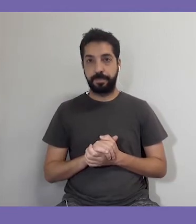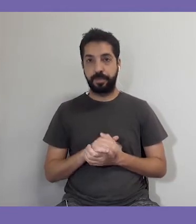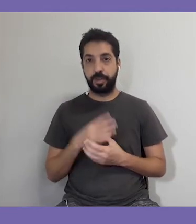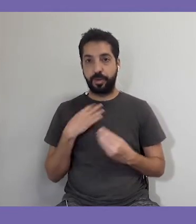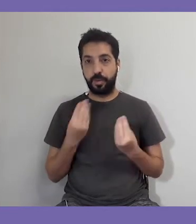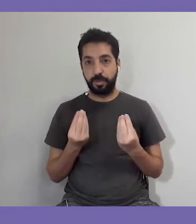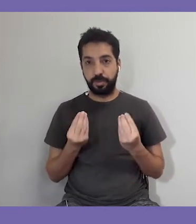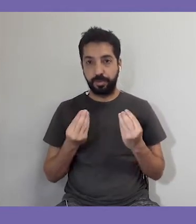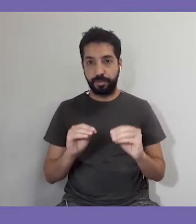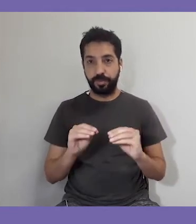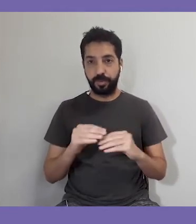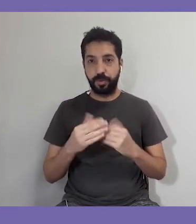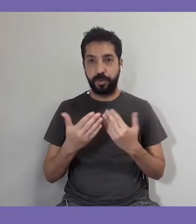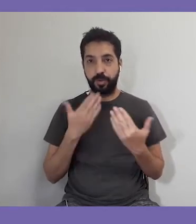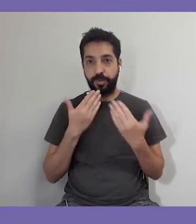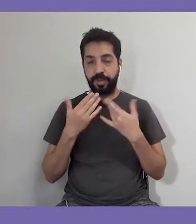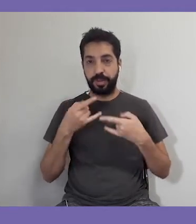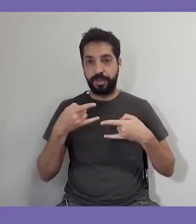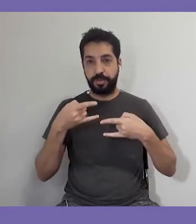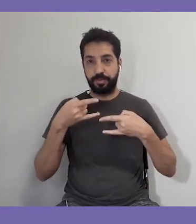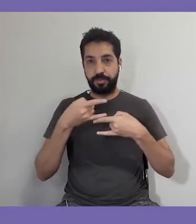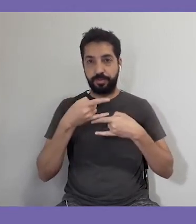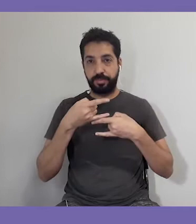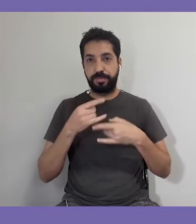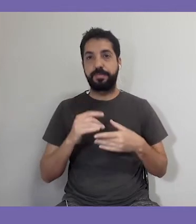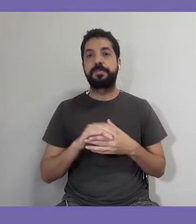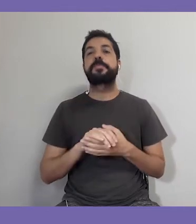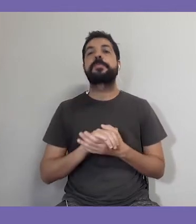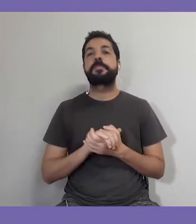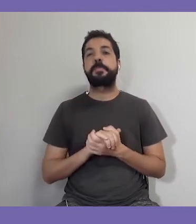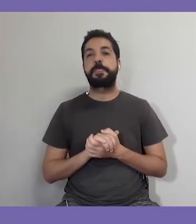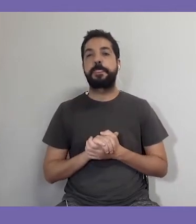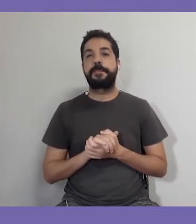Estou adicionando ela aqui na conversa.